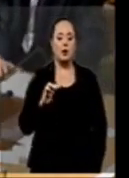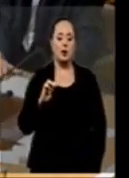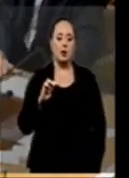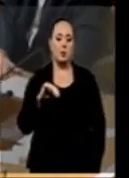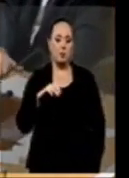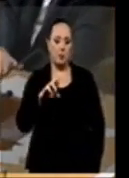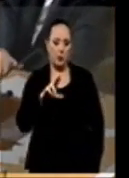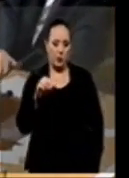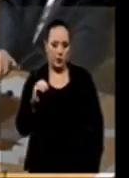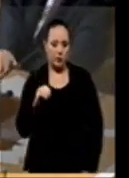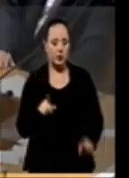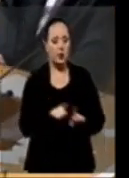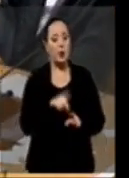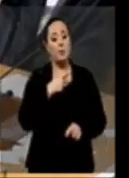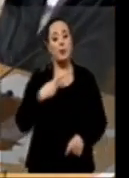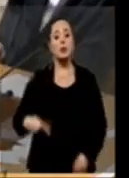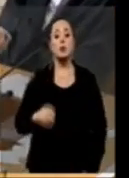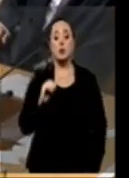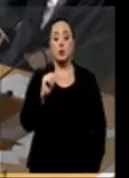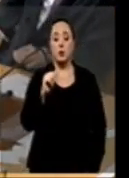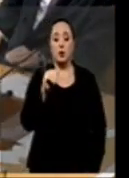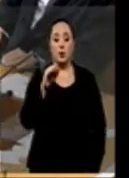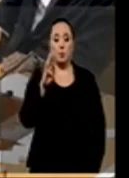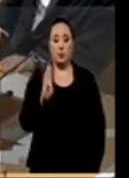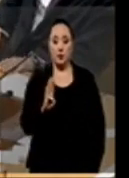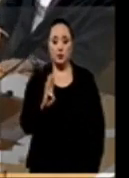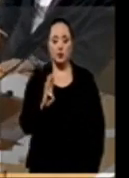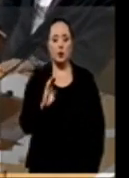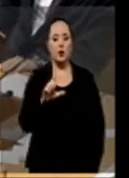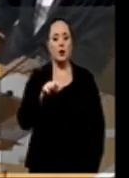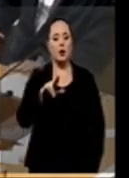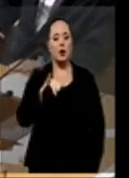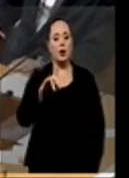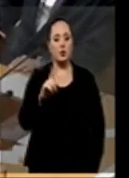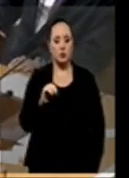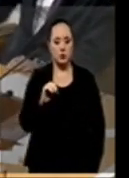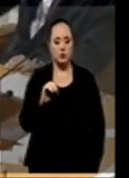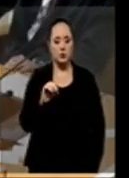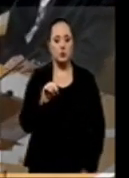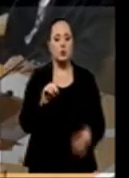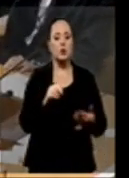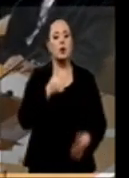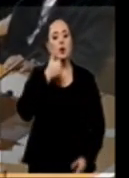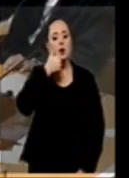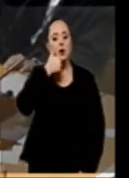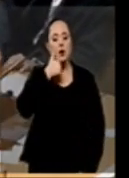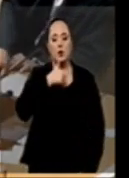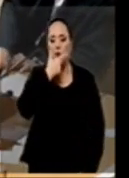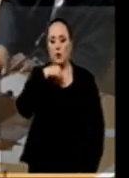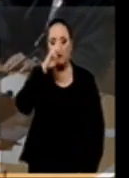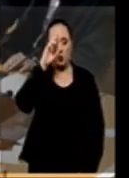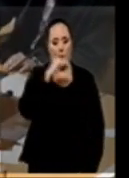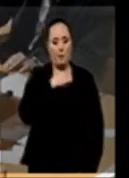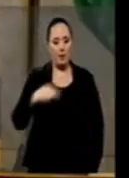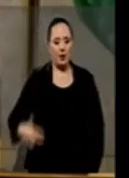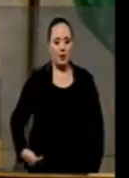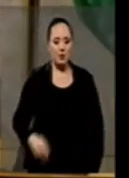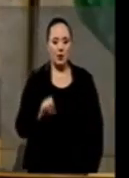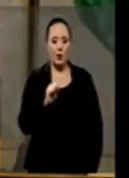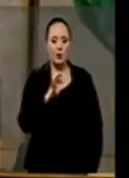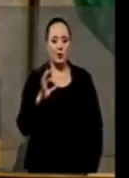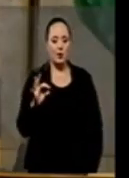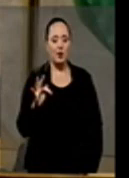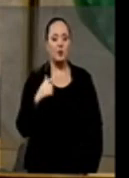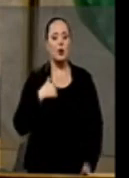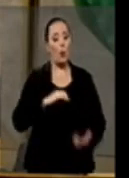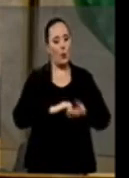se o presidente do conselho federal da ordem dos advogados do brasil cláudio lamacchia senhoras e senhores ministros dessa corte em nome de